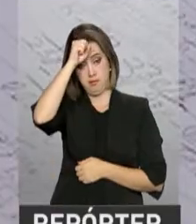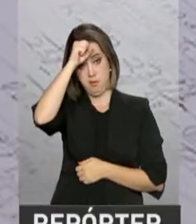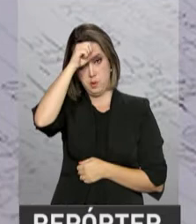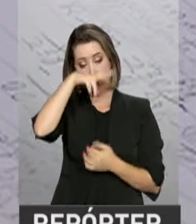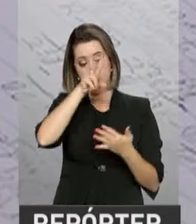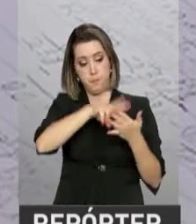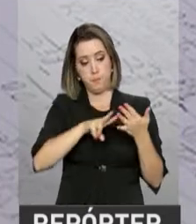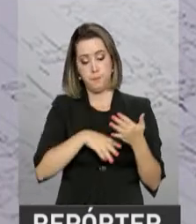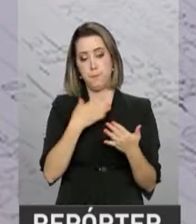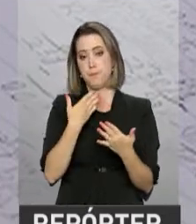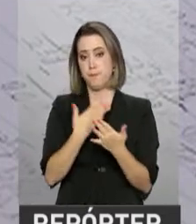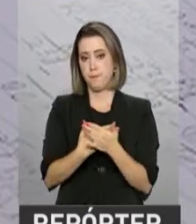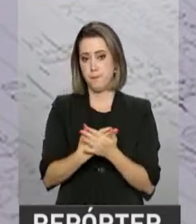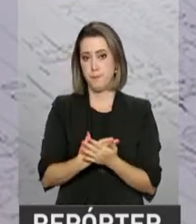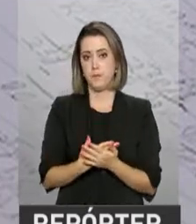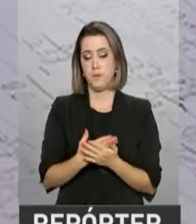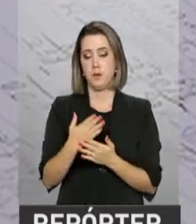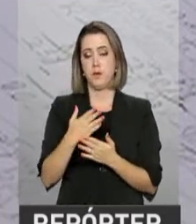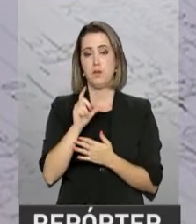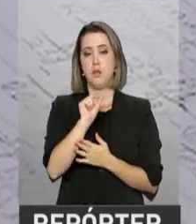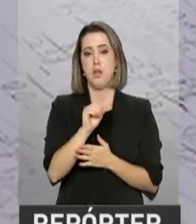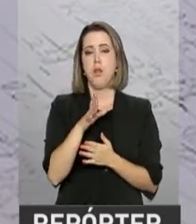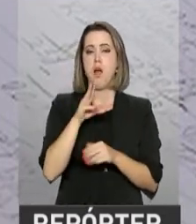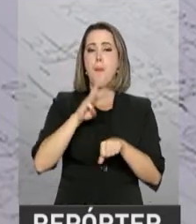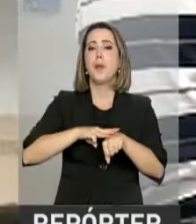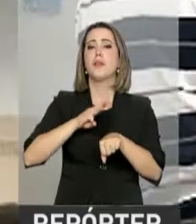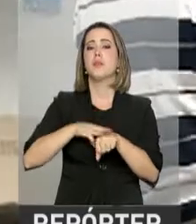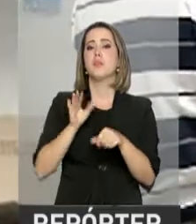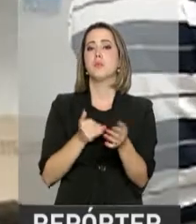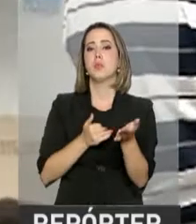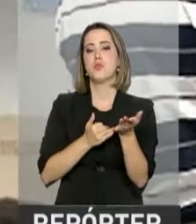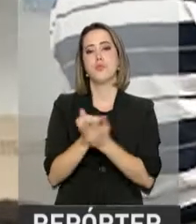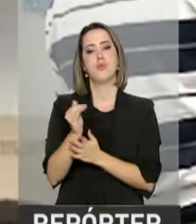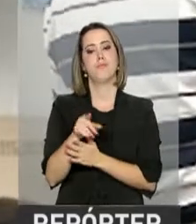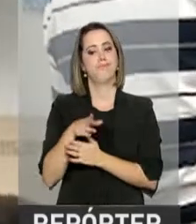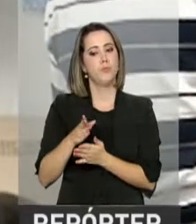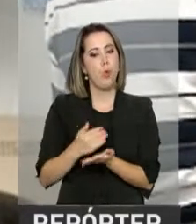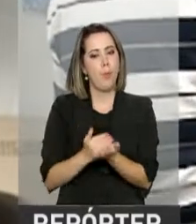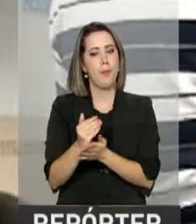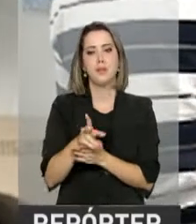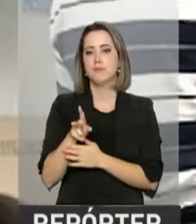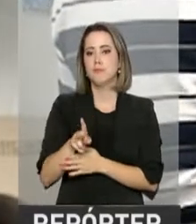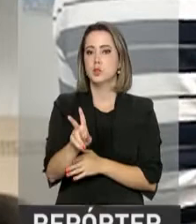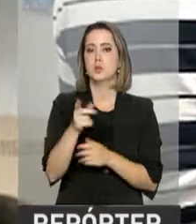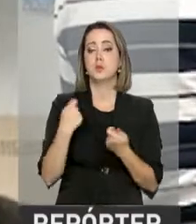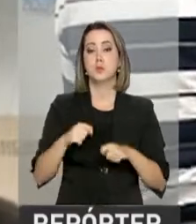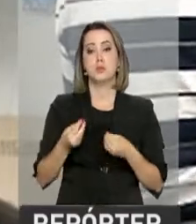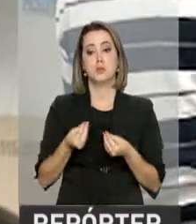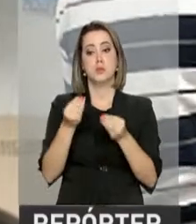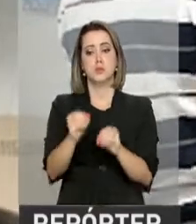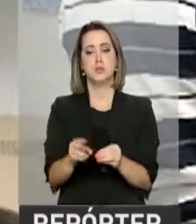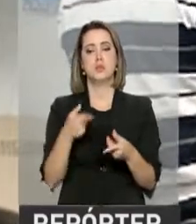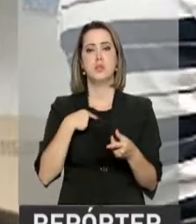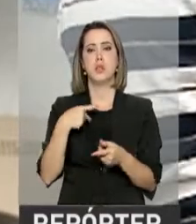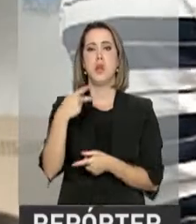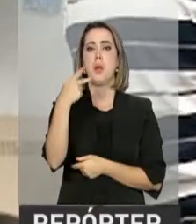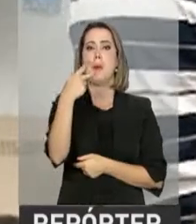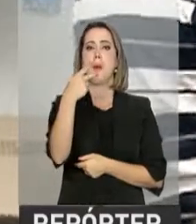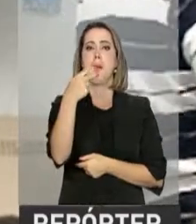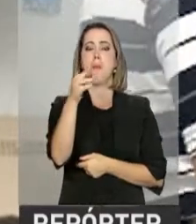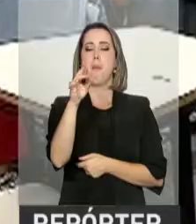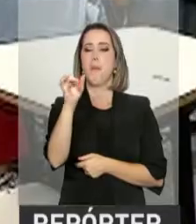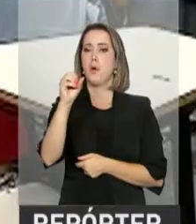presente desde os primeiros anos do ensino fundamental deve reforçar conteúdos de probabilidade e